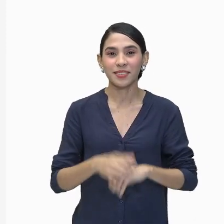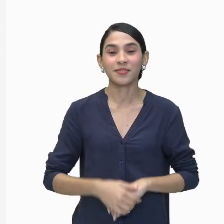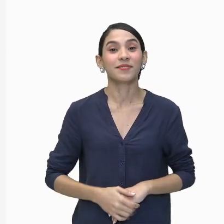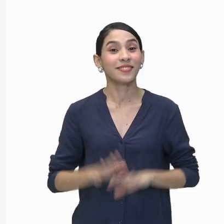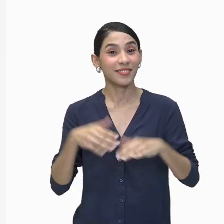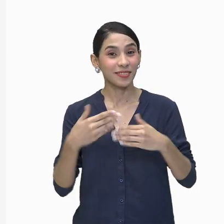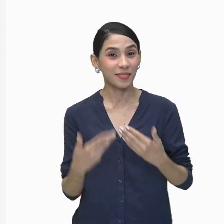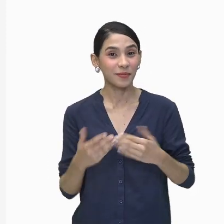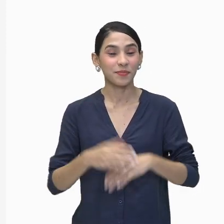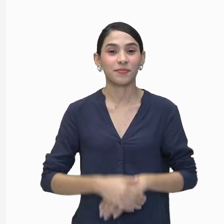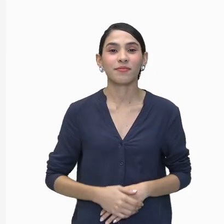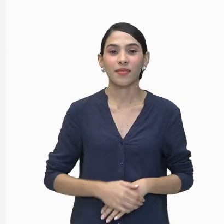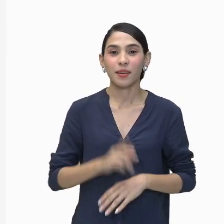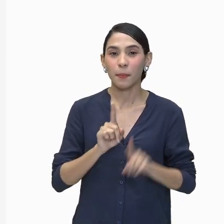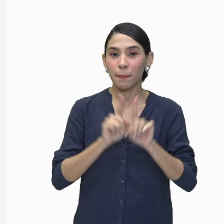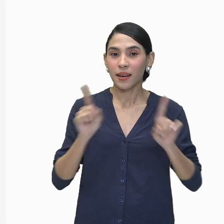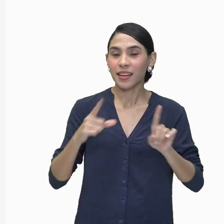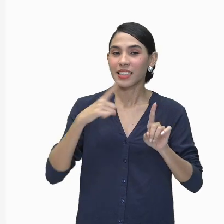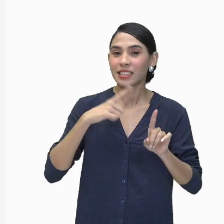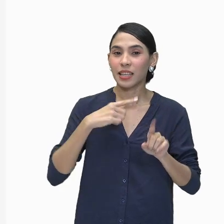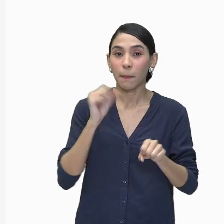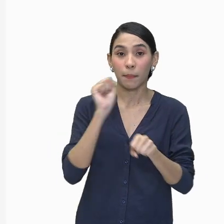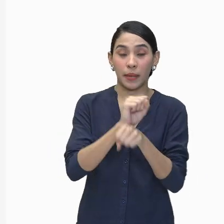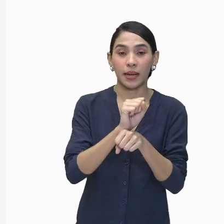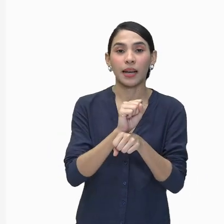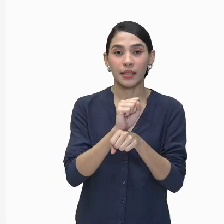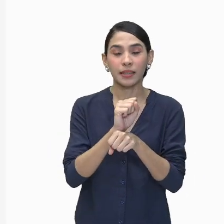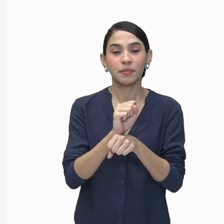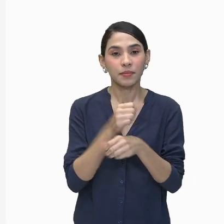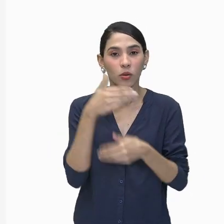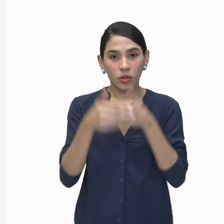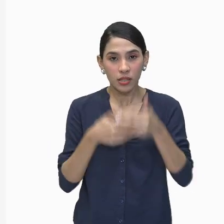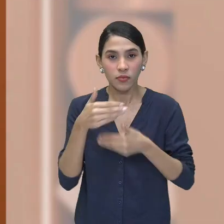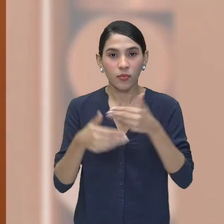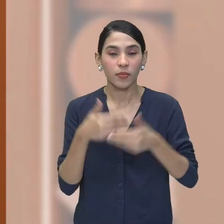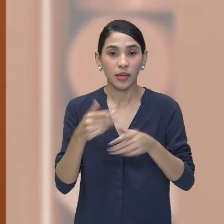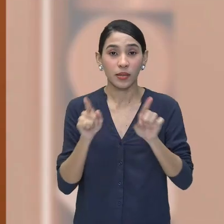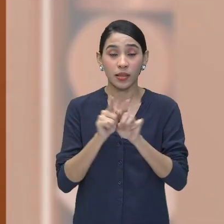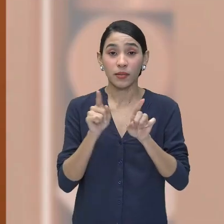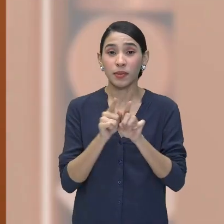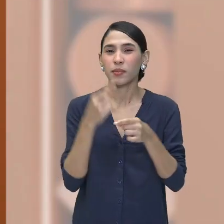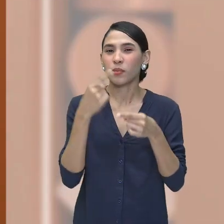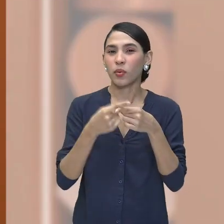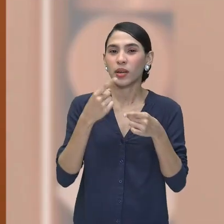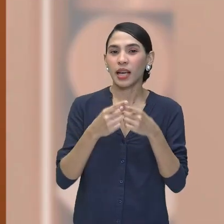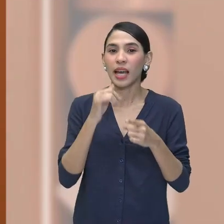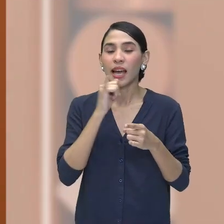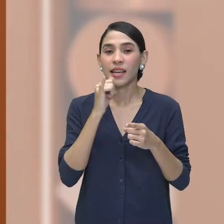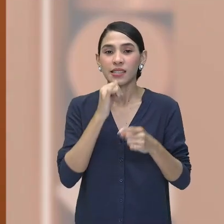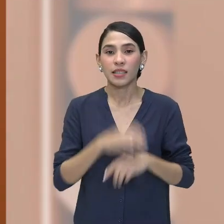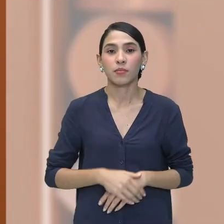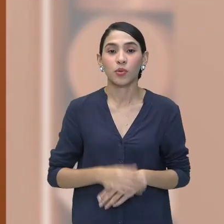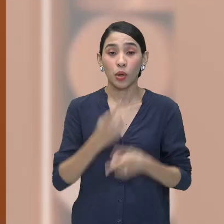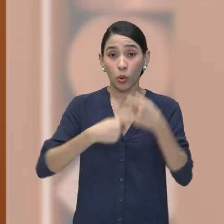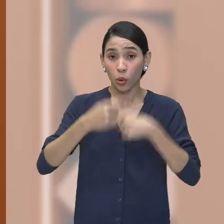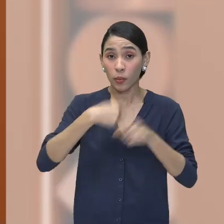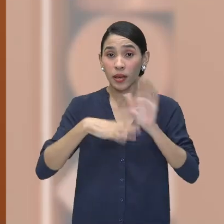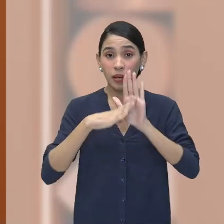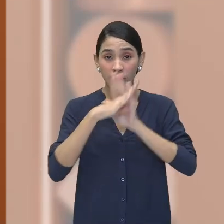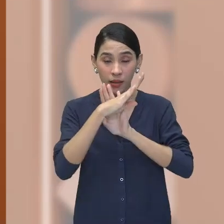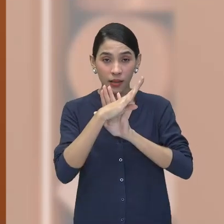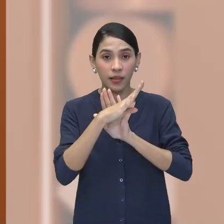Barbosa, mas que vai ter essa freada brusca nesse andamento de desenvolvimento por conta da alta especulação financeira